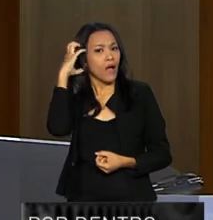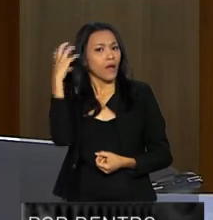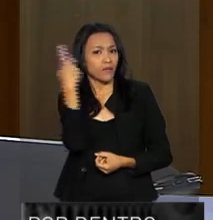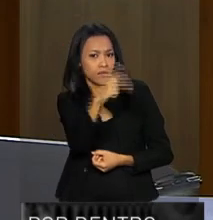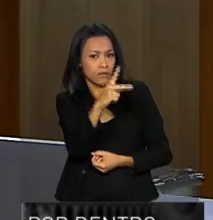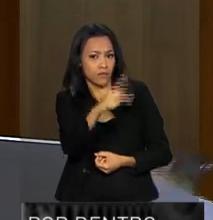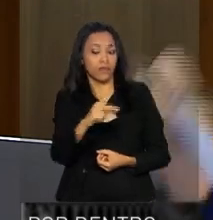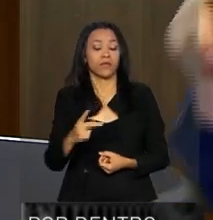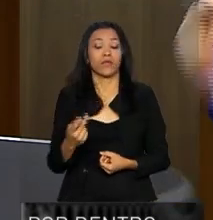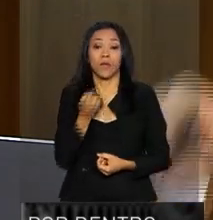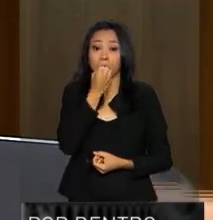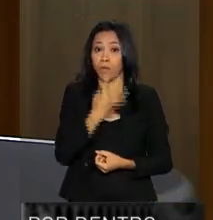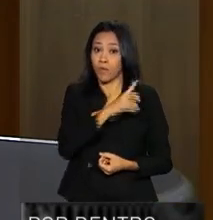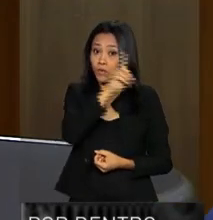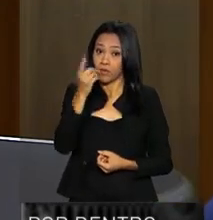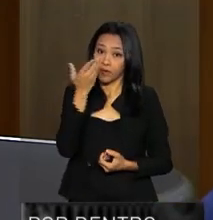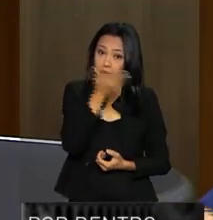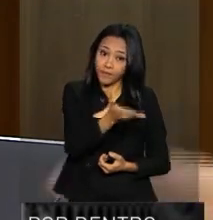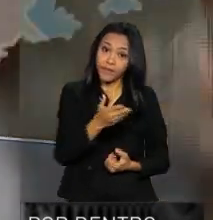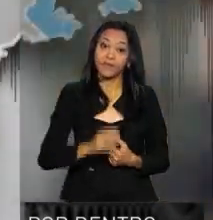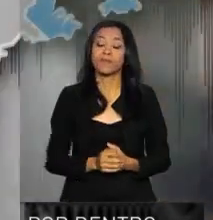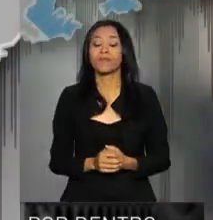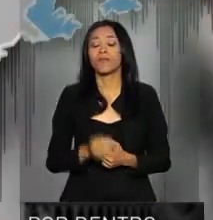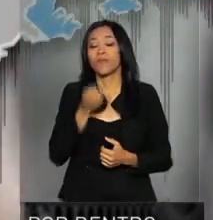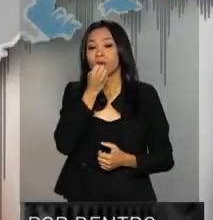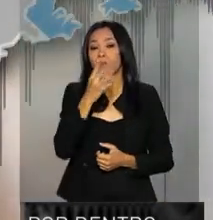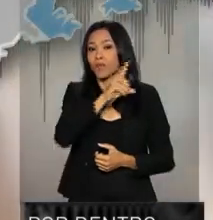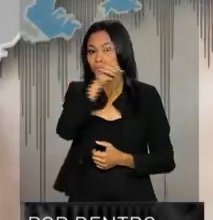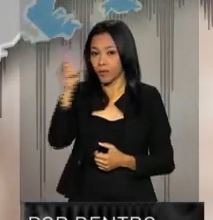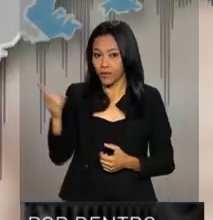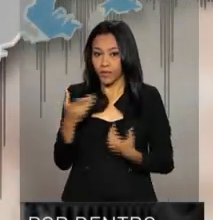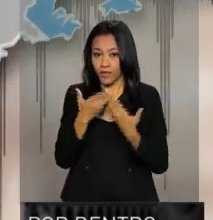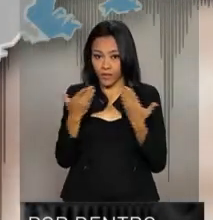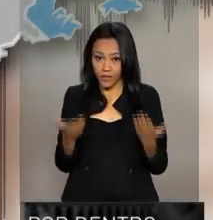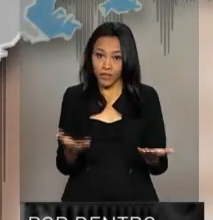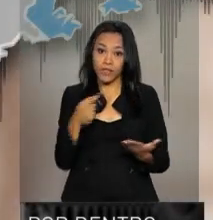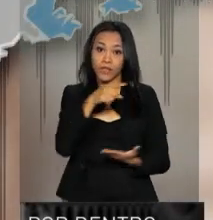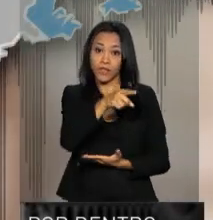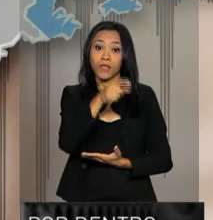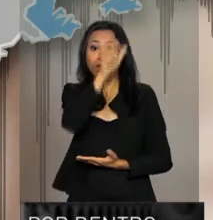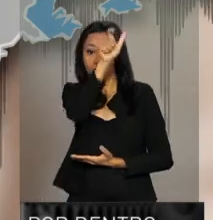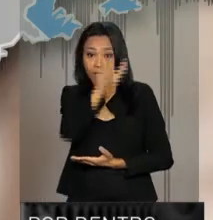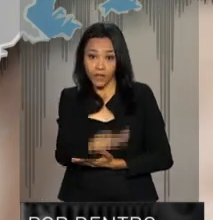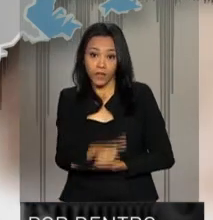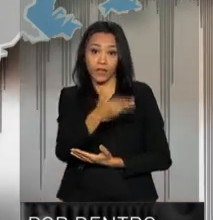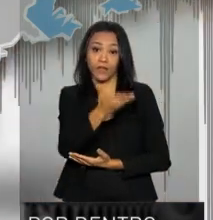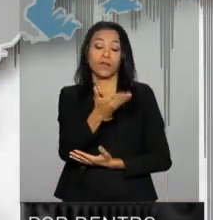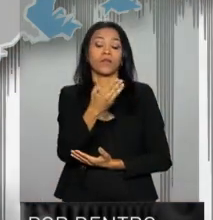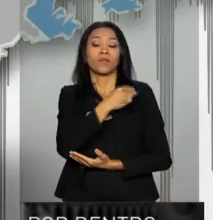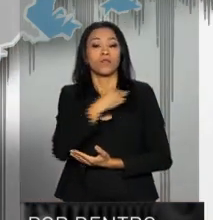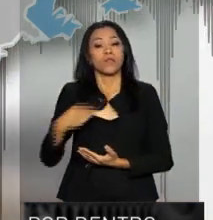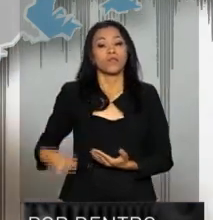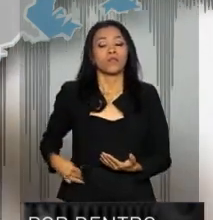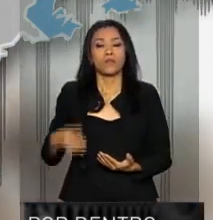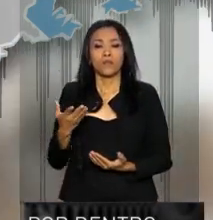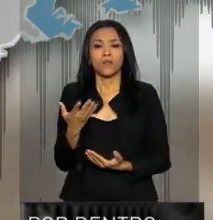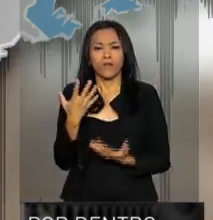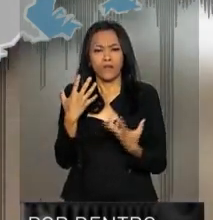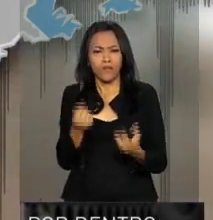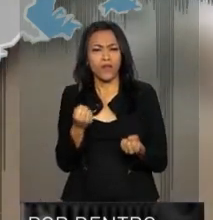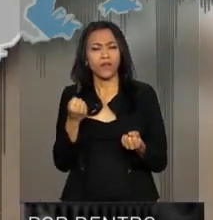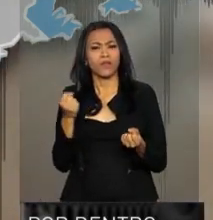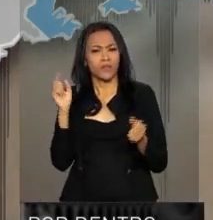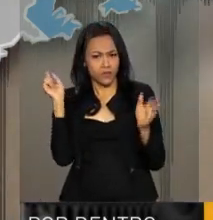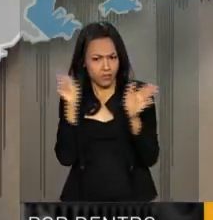olá andré bom dia pra você muito bonita carla muito bom dia ministro sérgio sá leitão é de acordo vamos aqui objetivamente